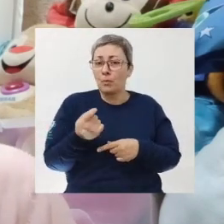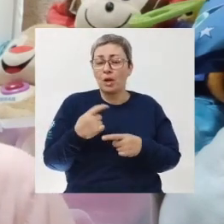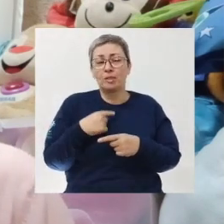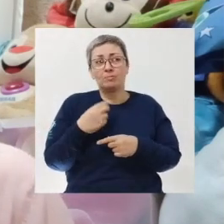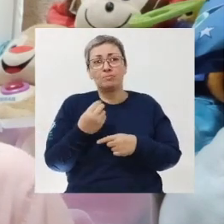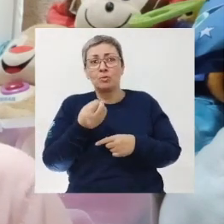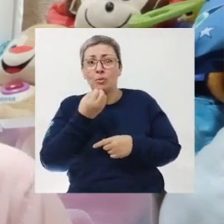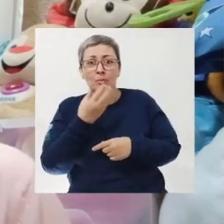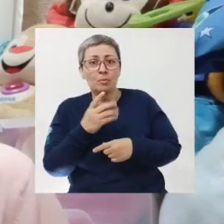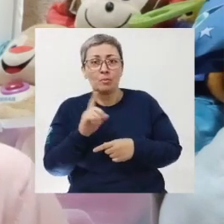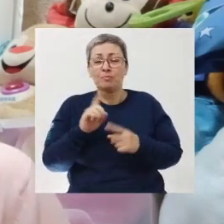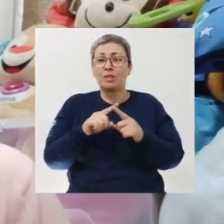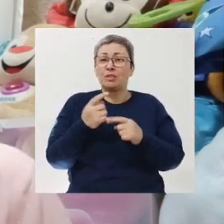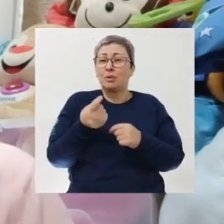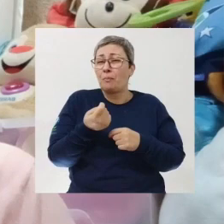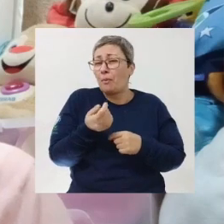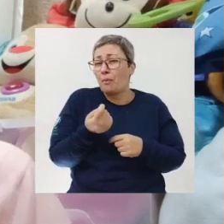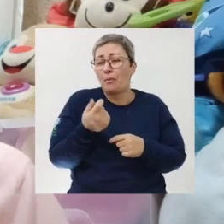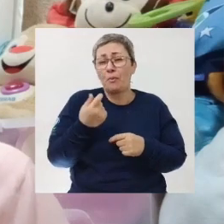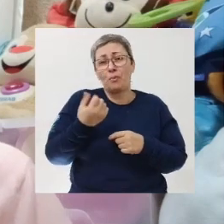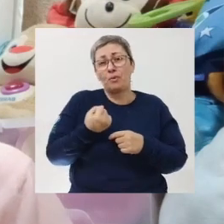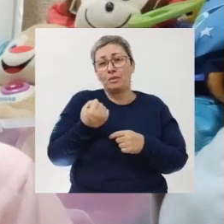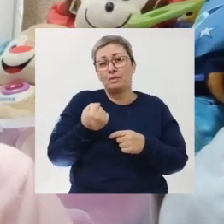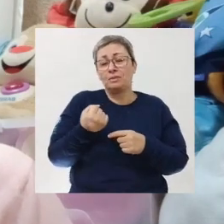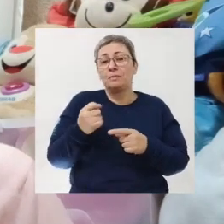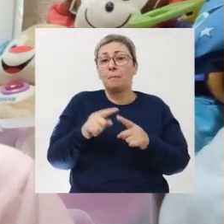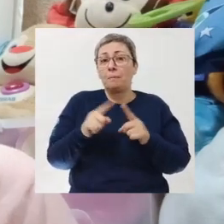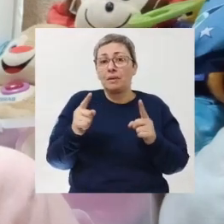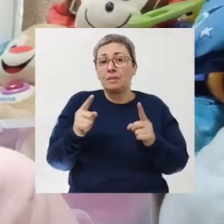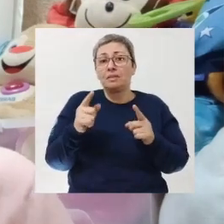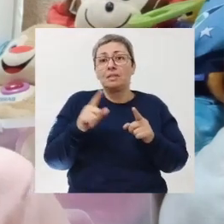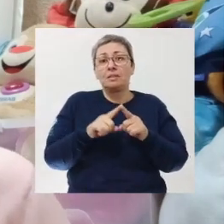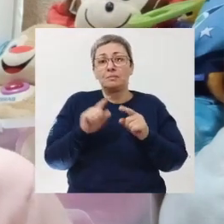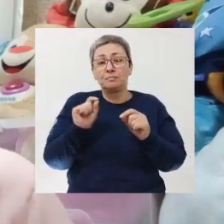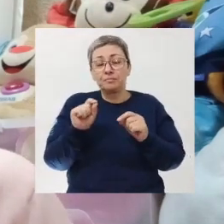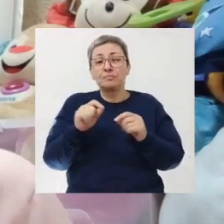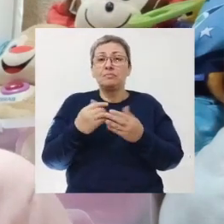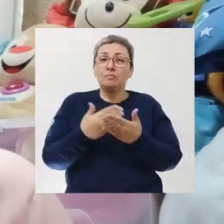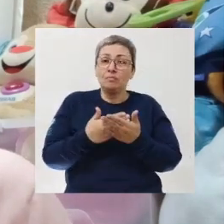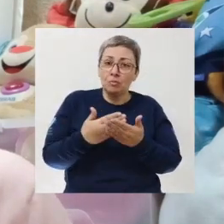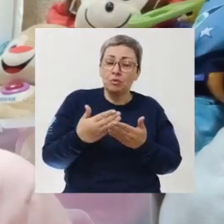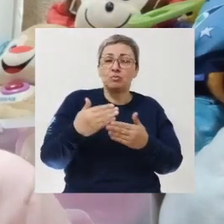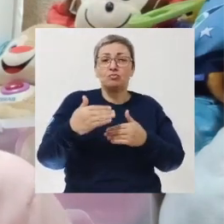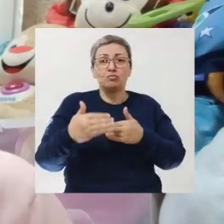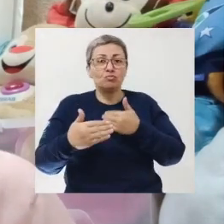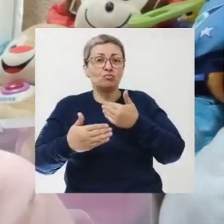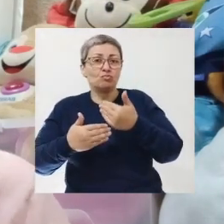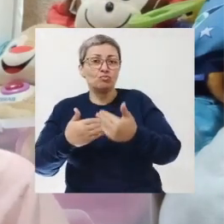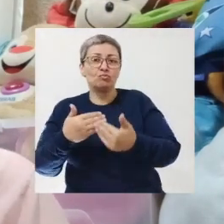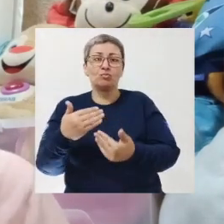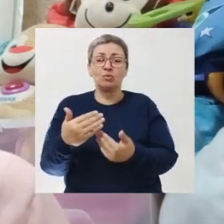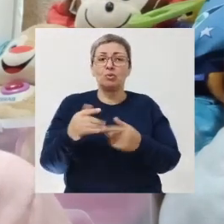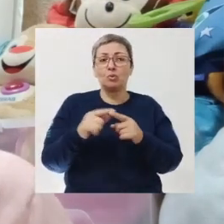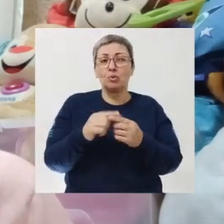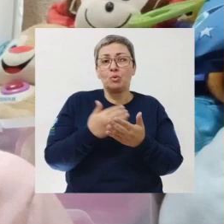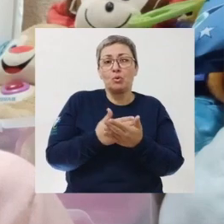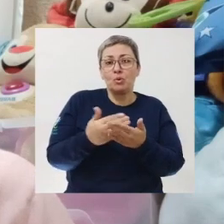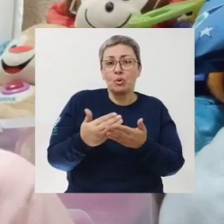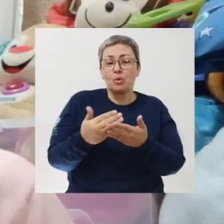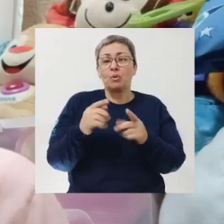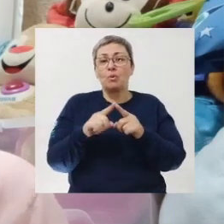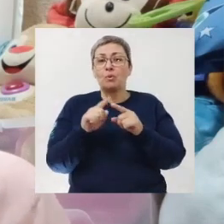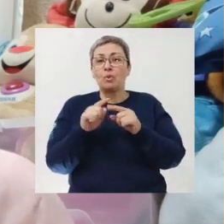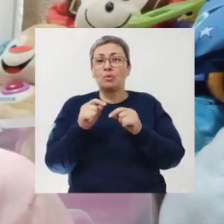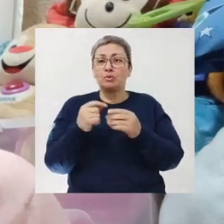de leite era pequena, não era grande, eu só tinha um pouco de leite, mas a gente começou o processo.